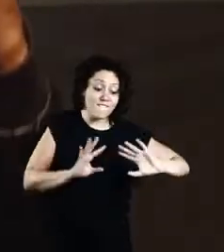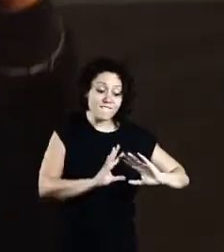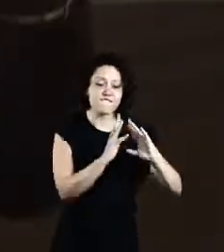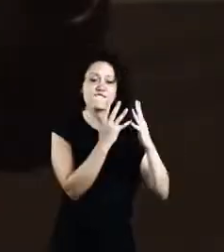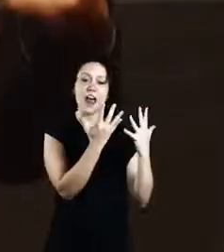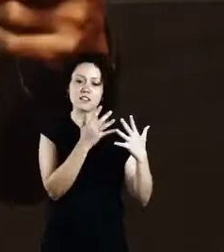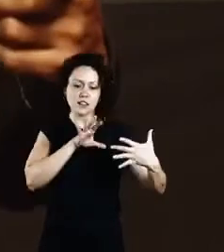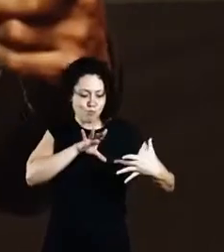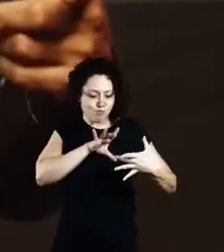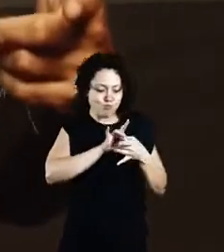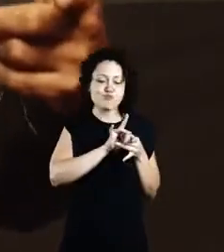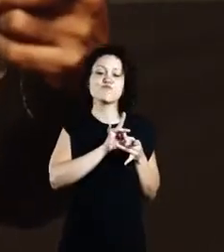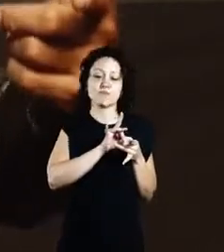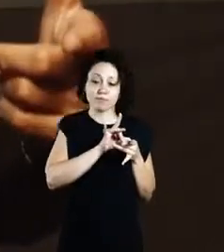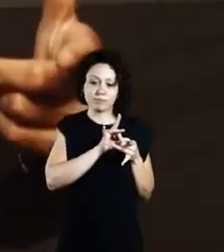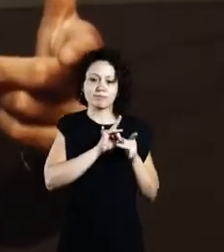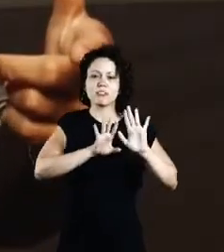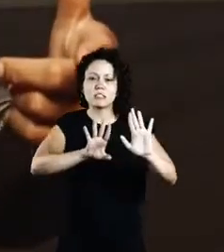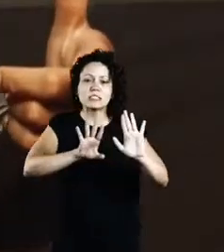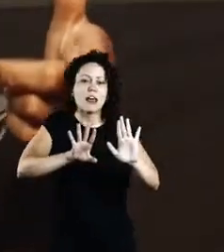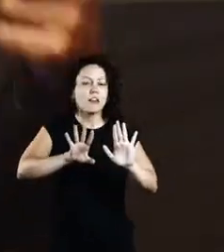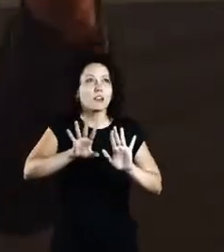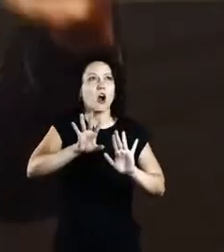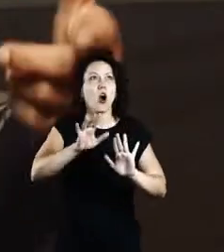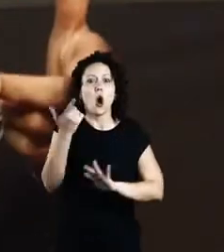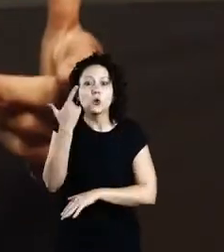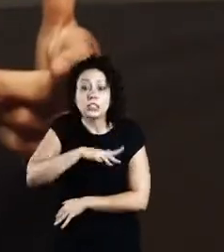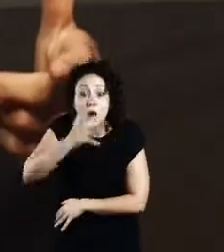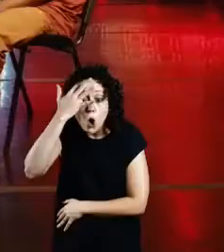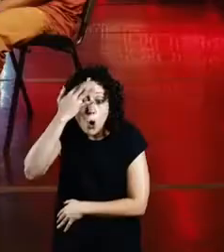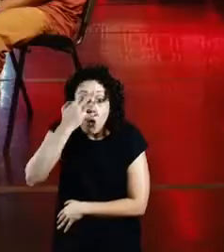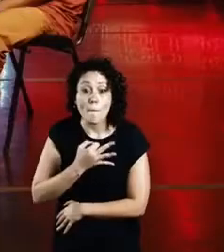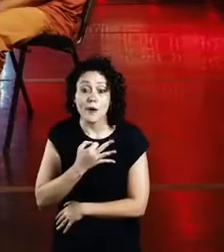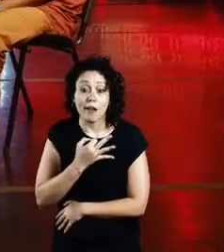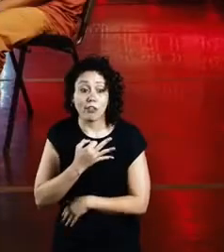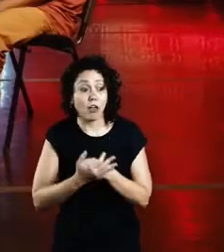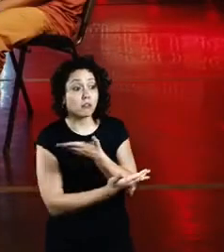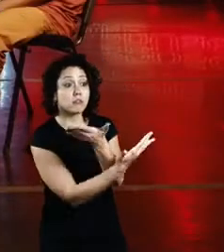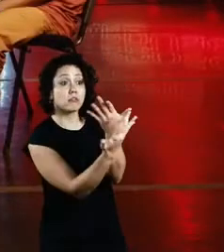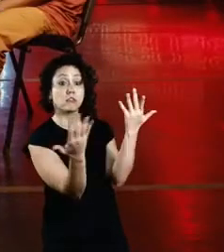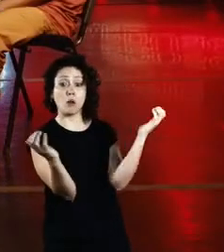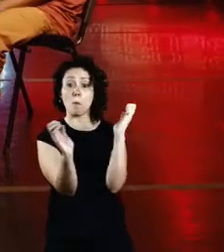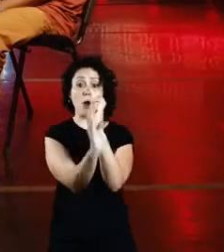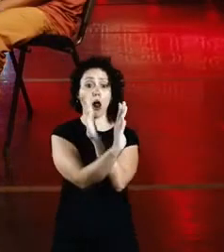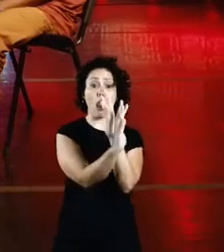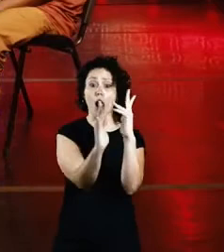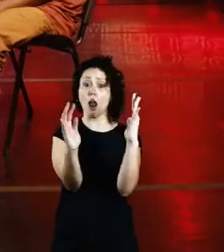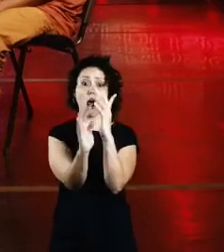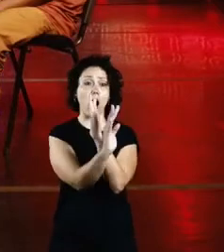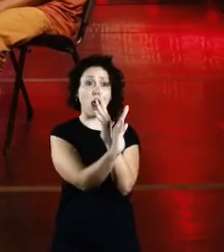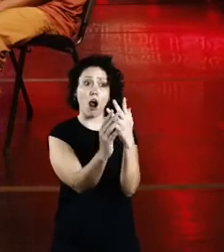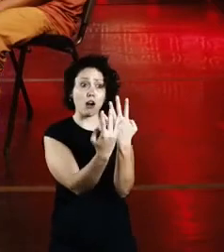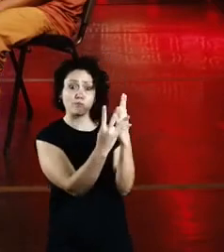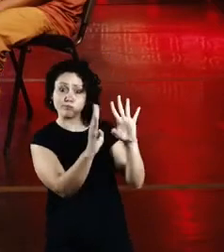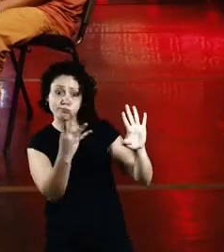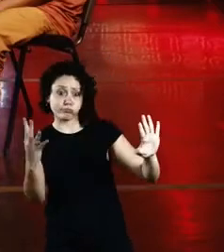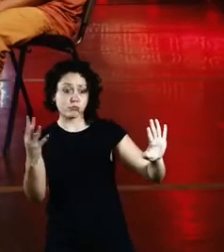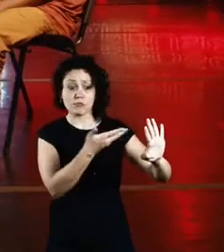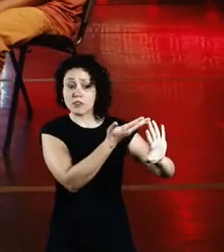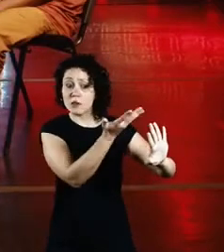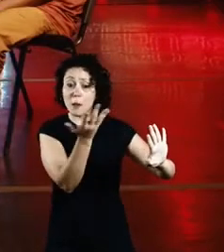entendimento? Tipo assim, aqui está uma parcela do povo, dos meus, que são invisíveis na sociedade? Vocês tinham essa